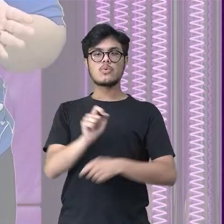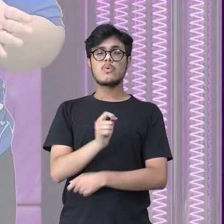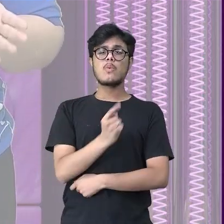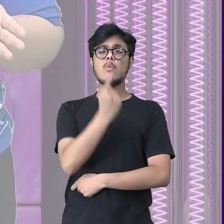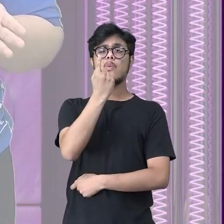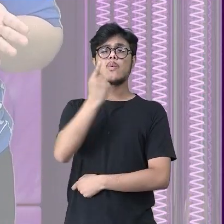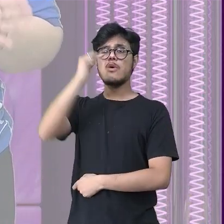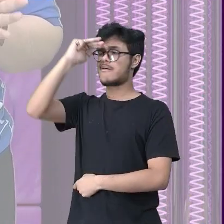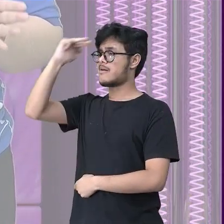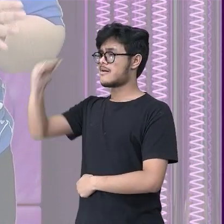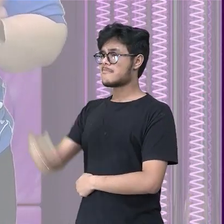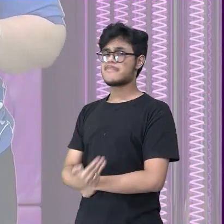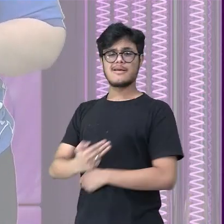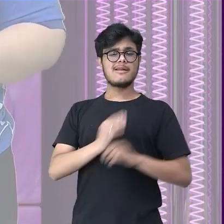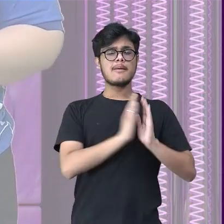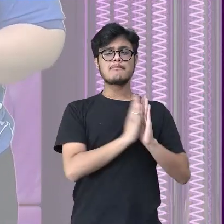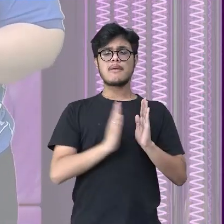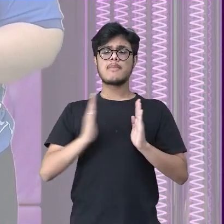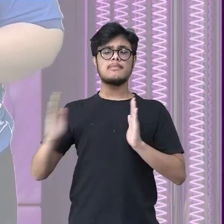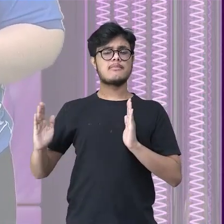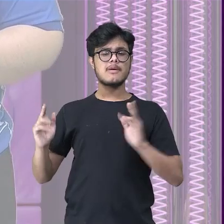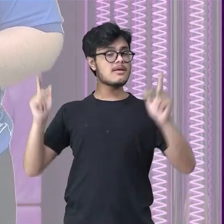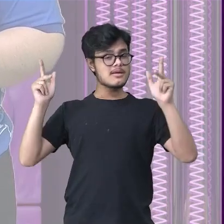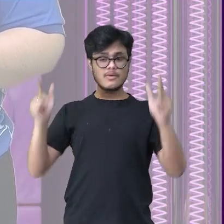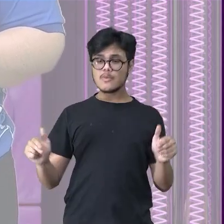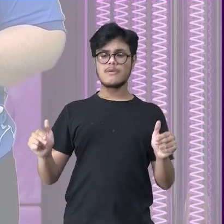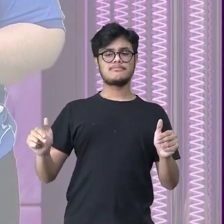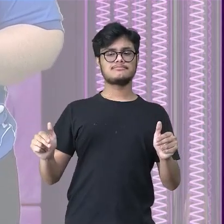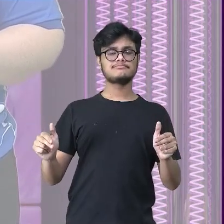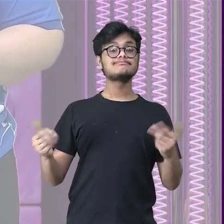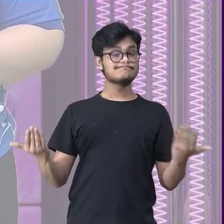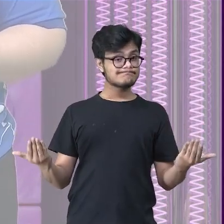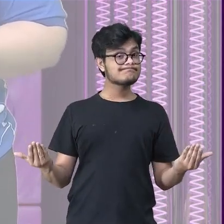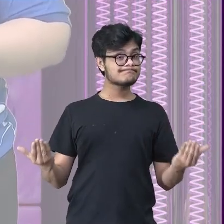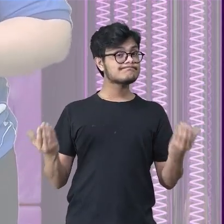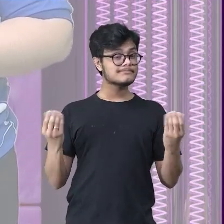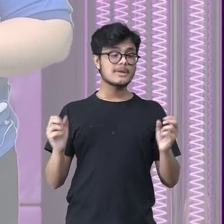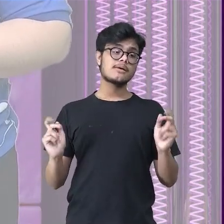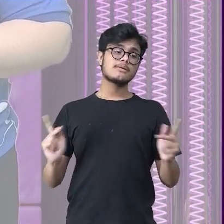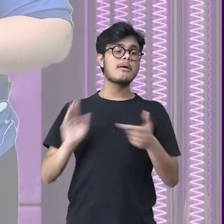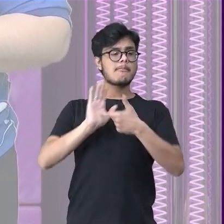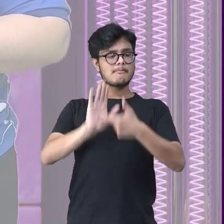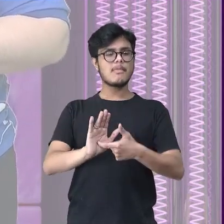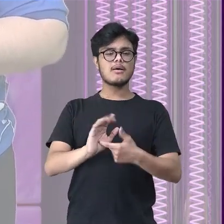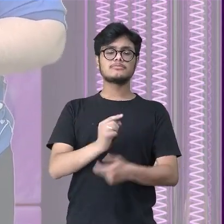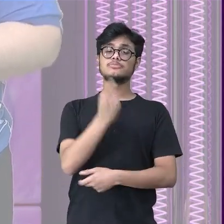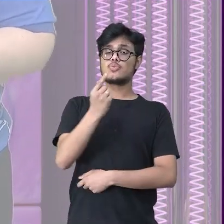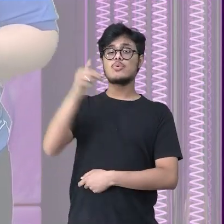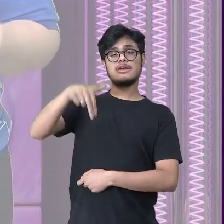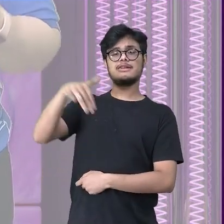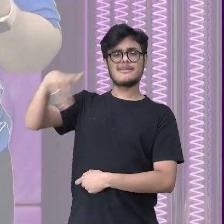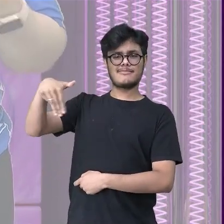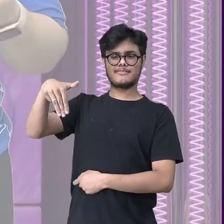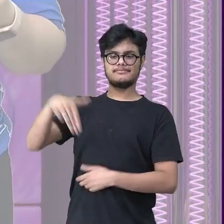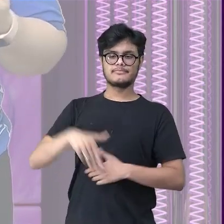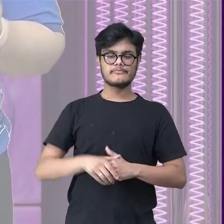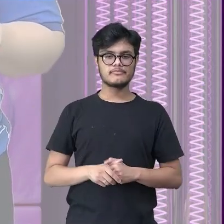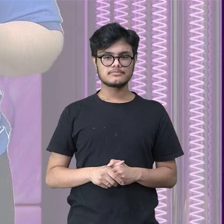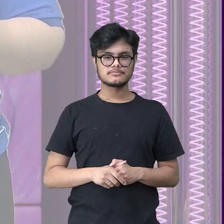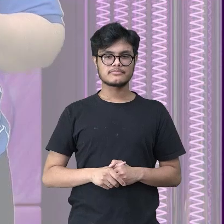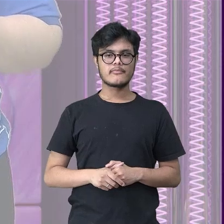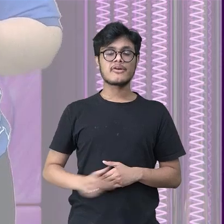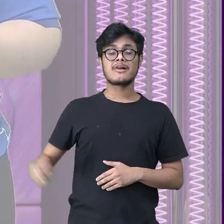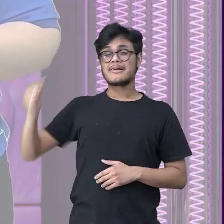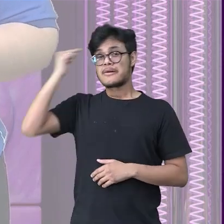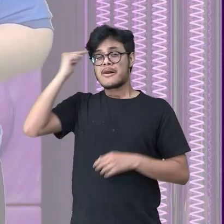de partes iguais, né? E uma parte dessa 1 milhão representa o nanômetro, só para você ter uma